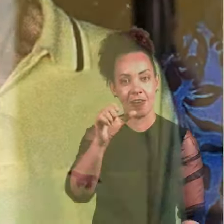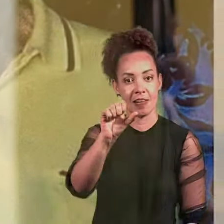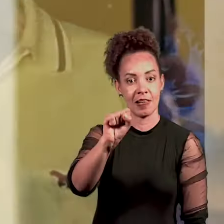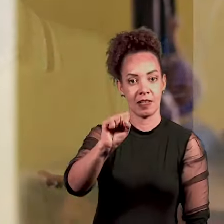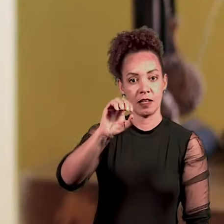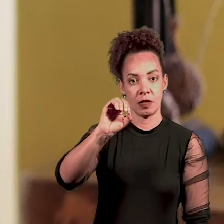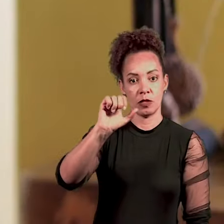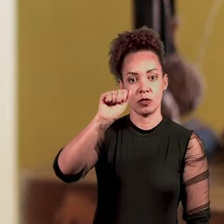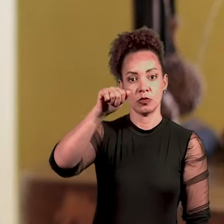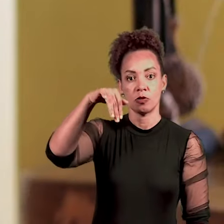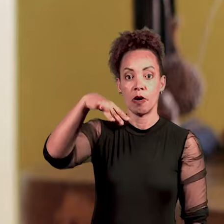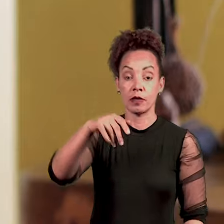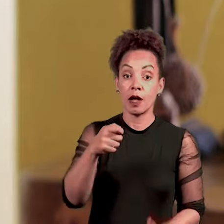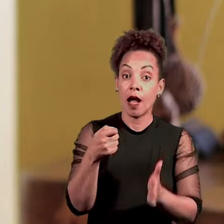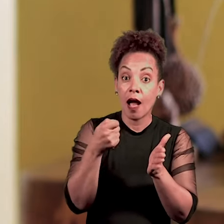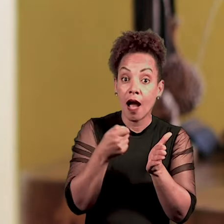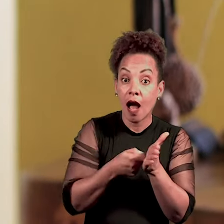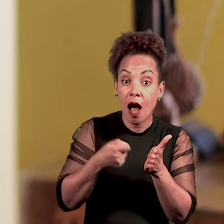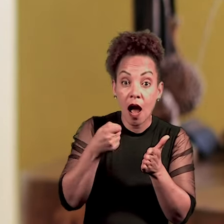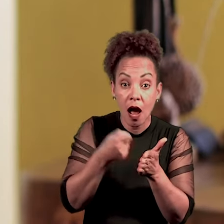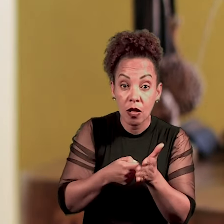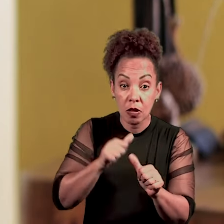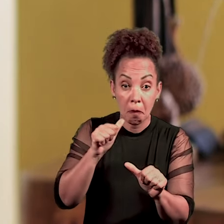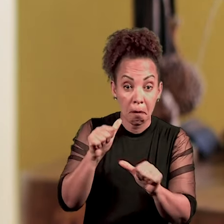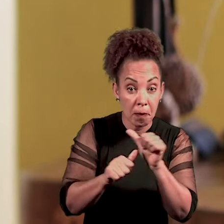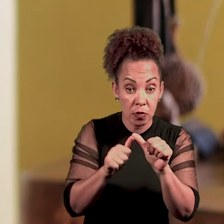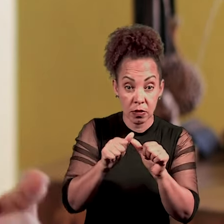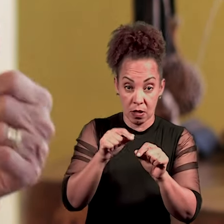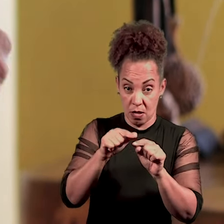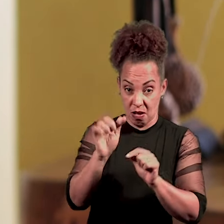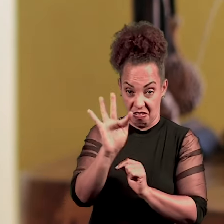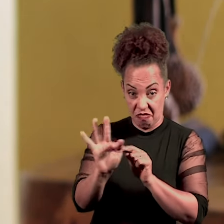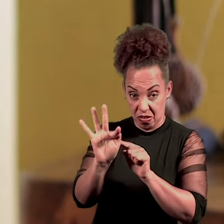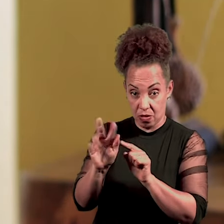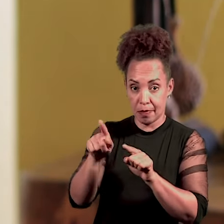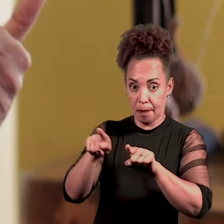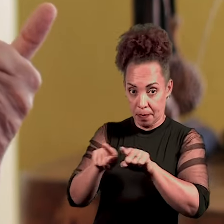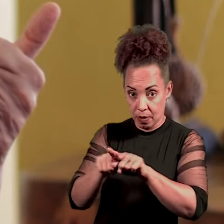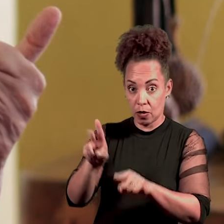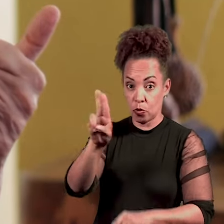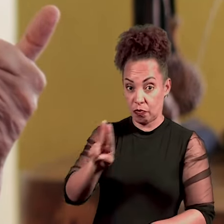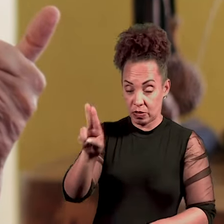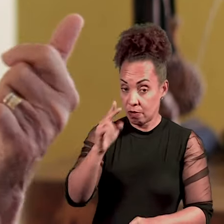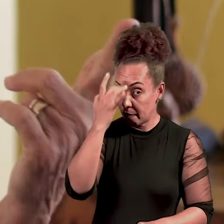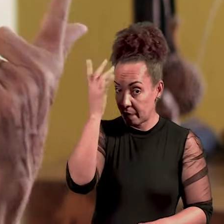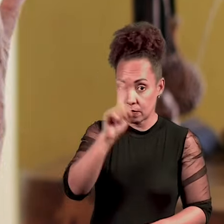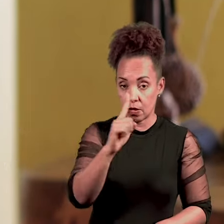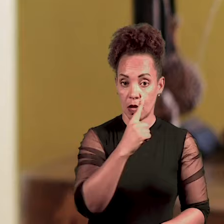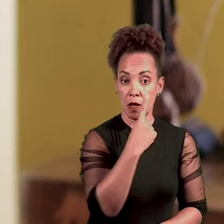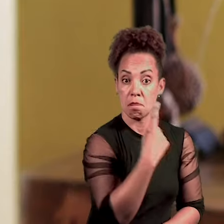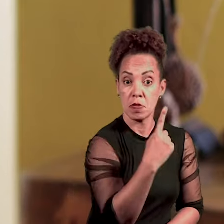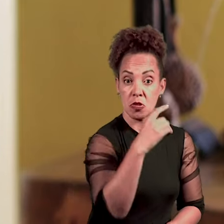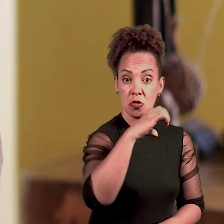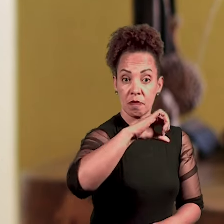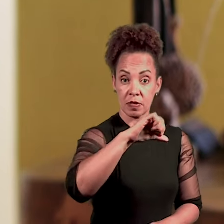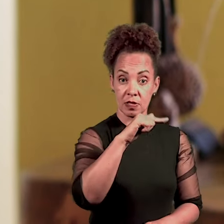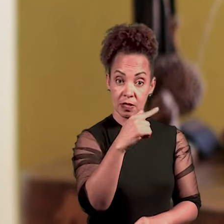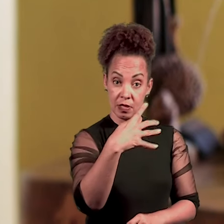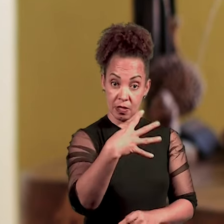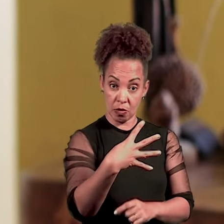A luta para a universidade não foi uma coisa tão fácil. Veja que nós começamos em 74 e conseguimos em